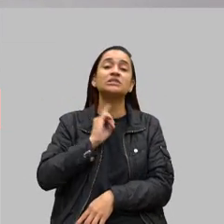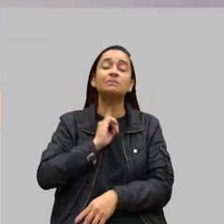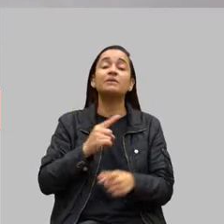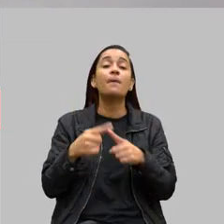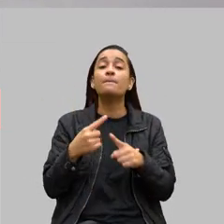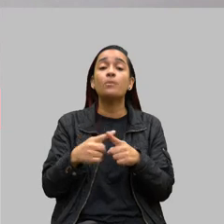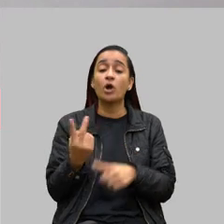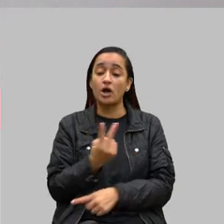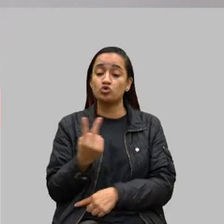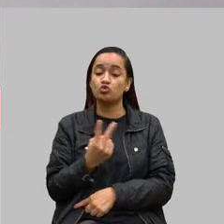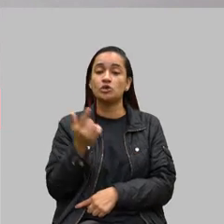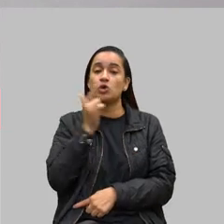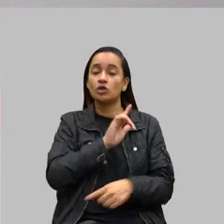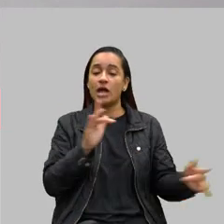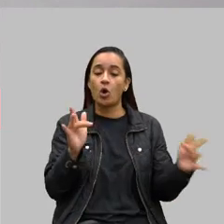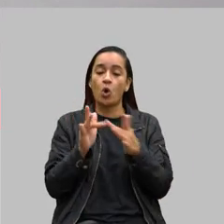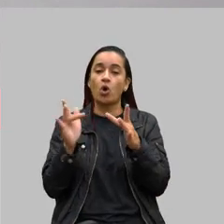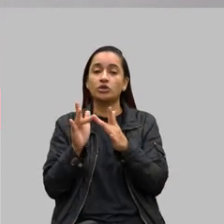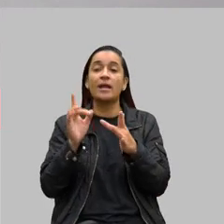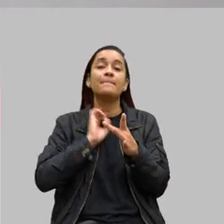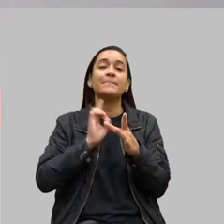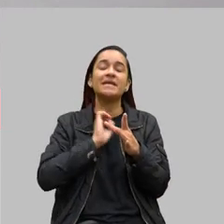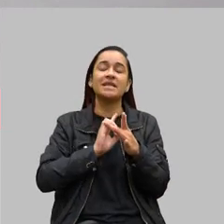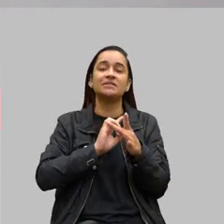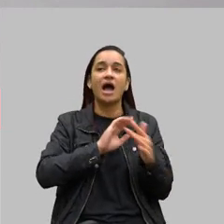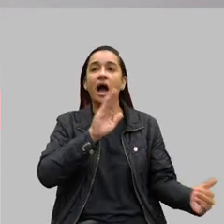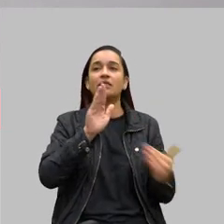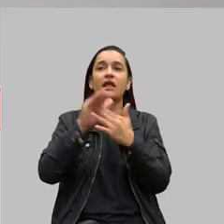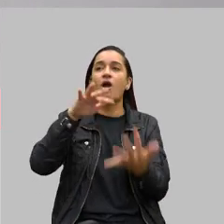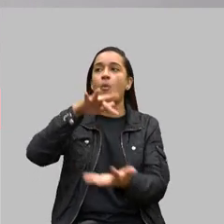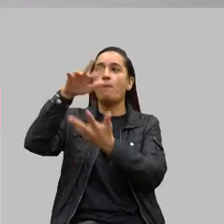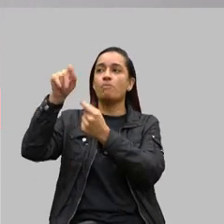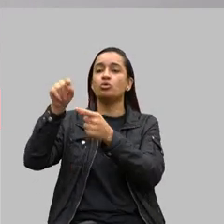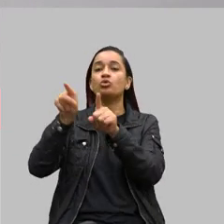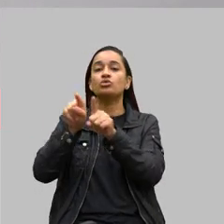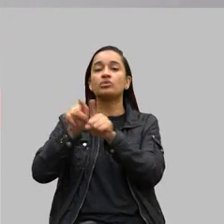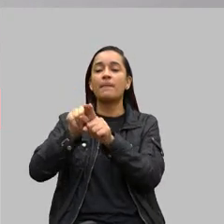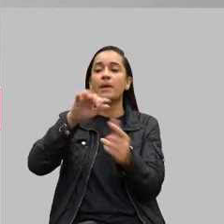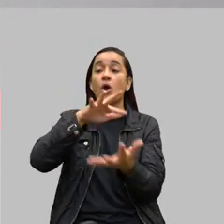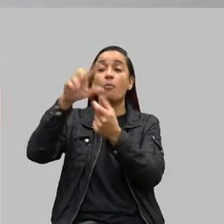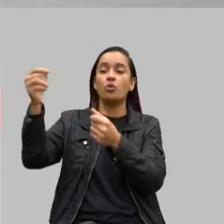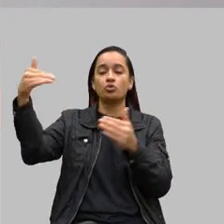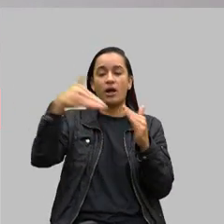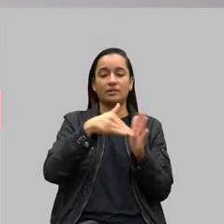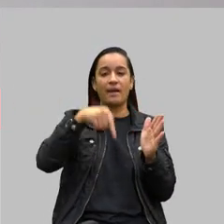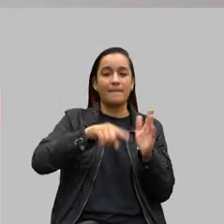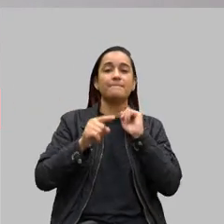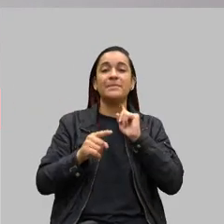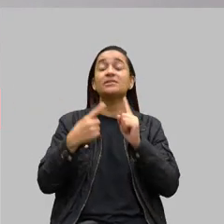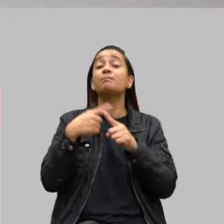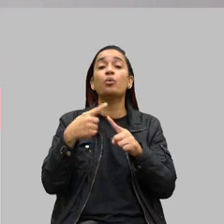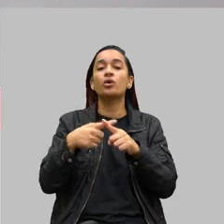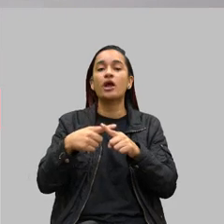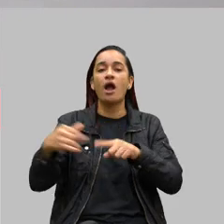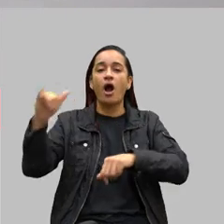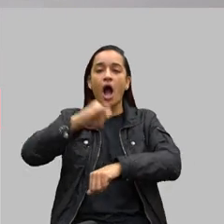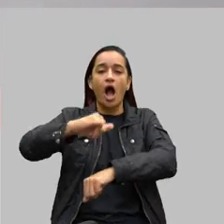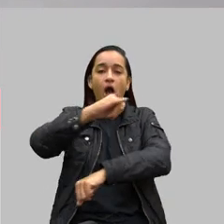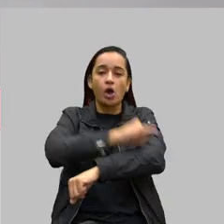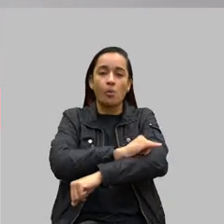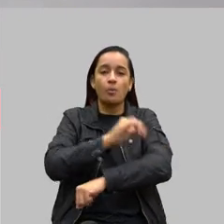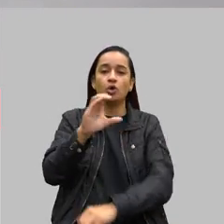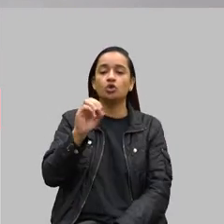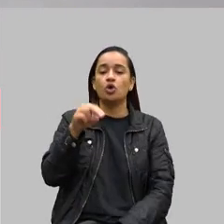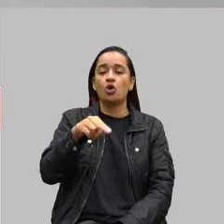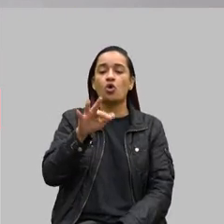ligam Minas Gerais ao mundo e o mundo a Minas Gerais através do Aeroporto Internacional de Confins que tá localizado no vetor Norte